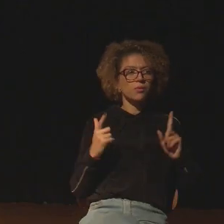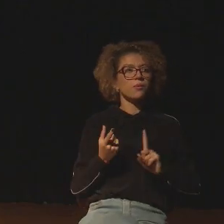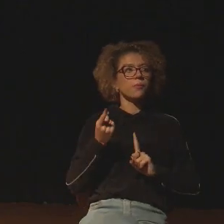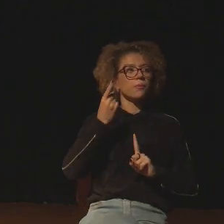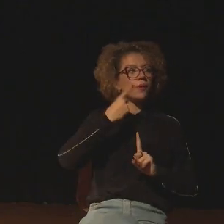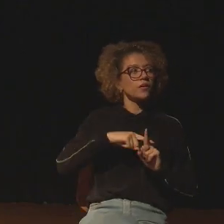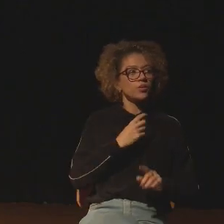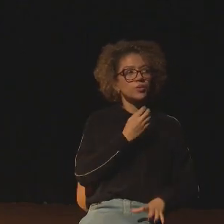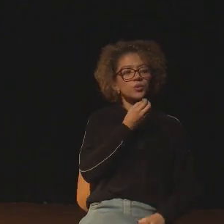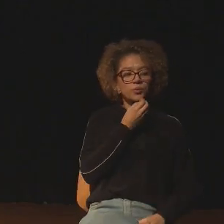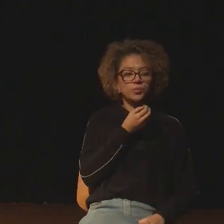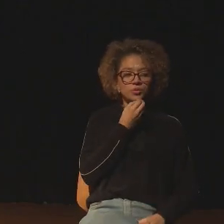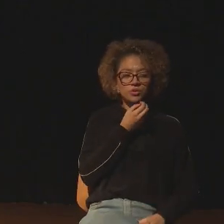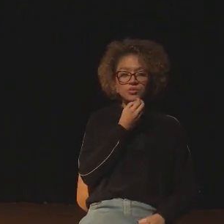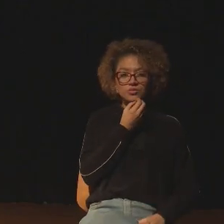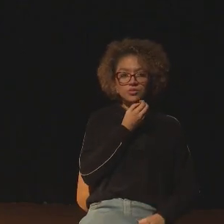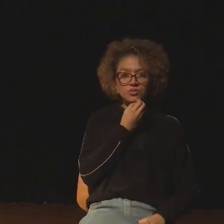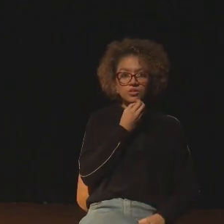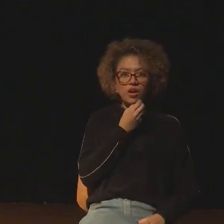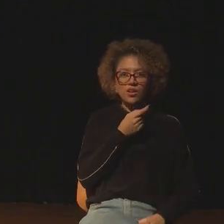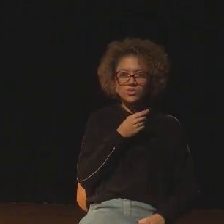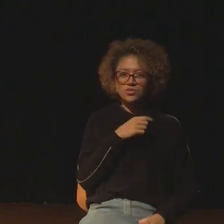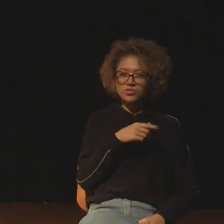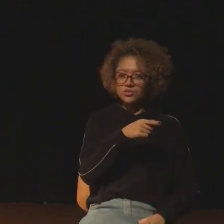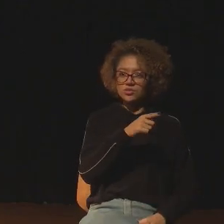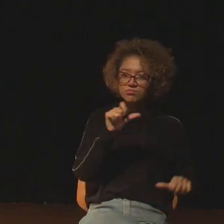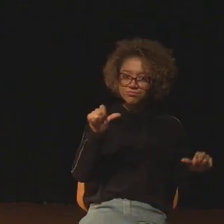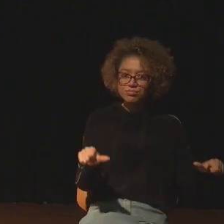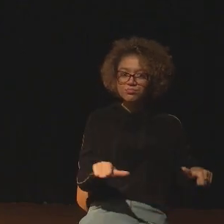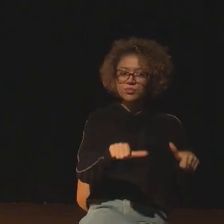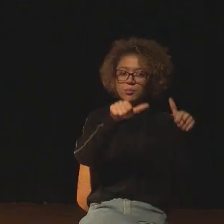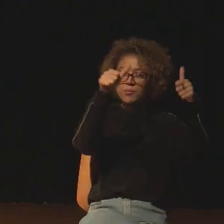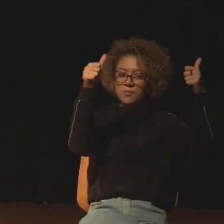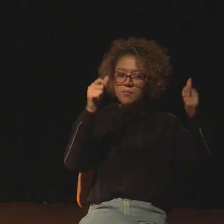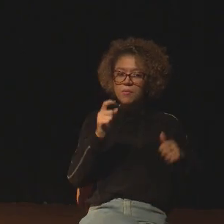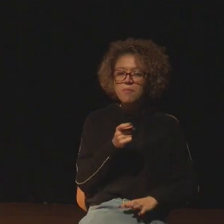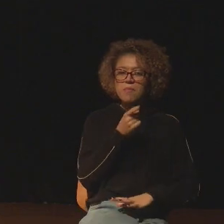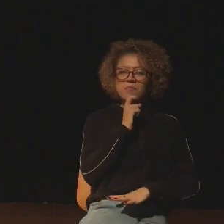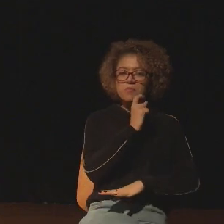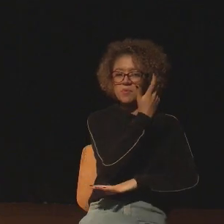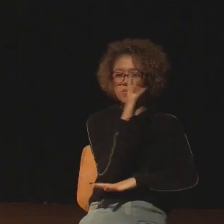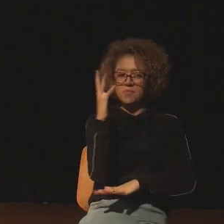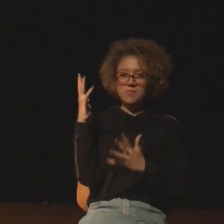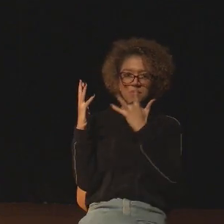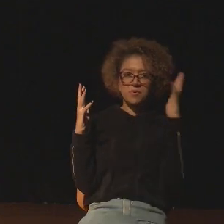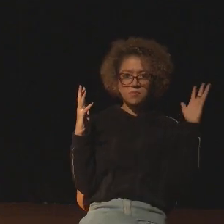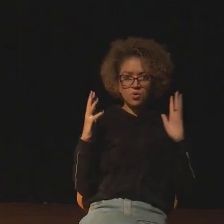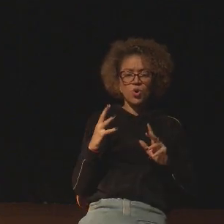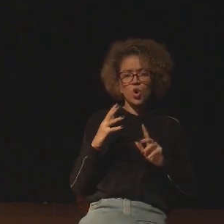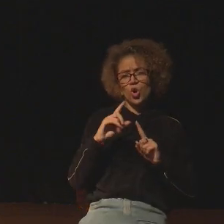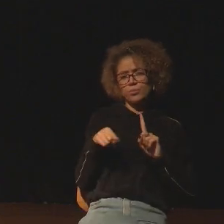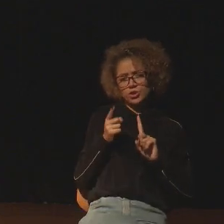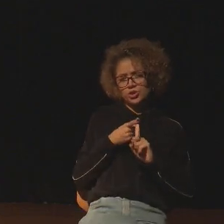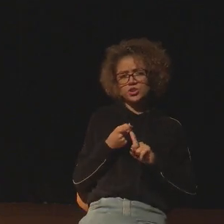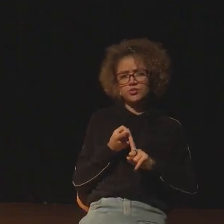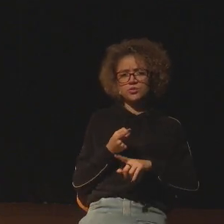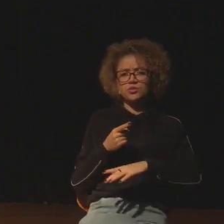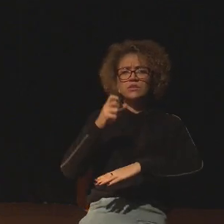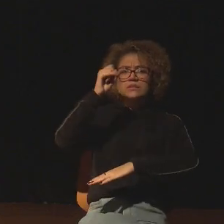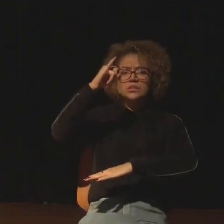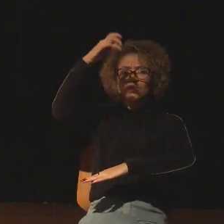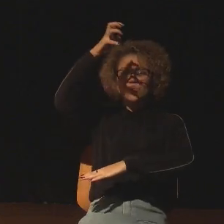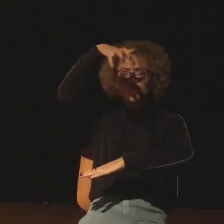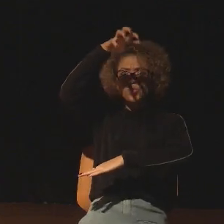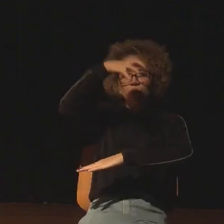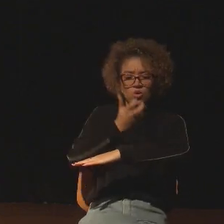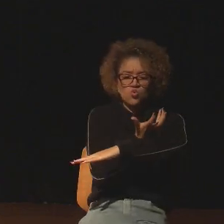fazer a conexão entre essa paisagem mais verde, enfim, não só do ponto de vista de permeabilidade do solo, enfim, mas